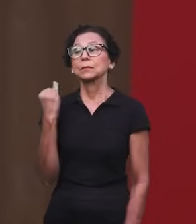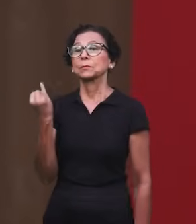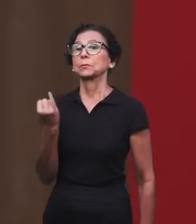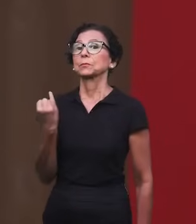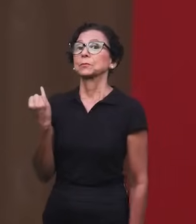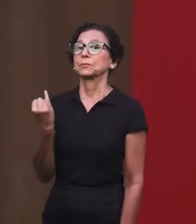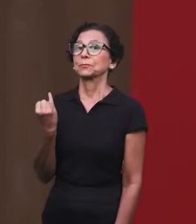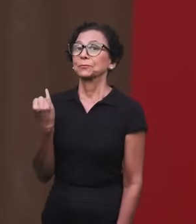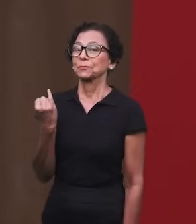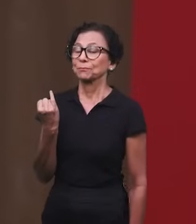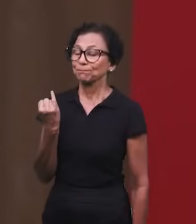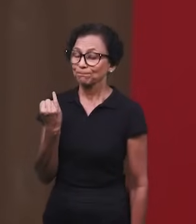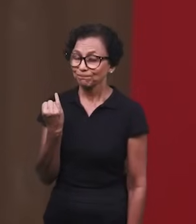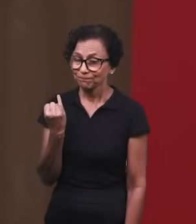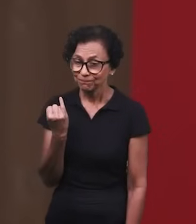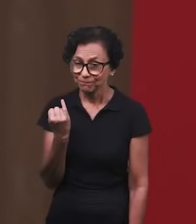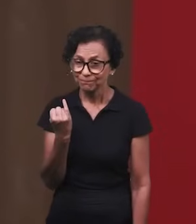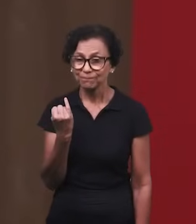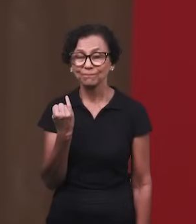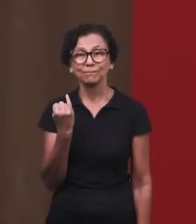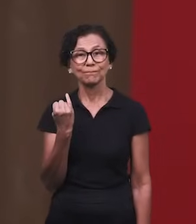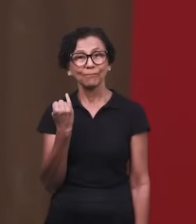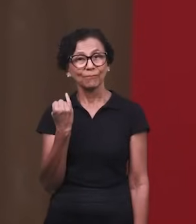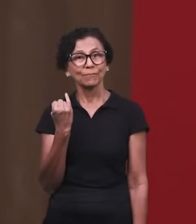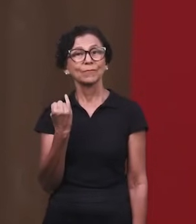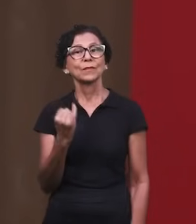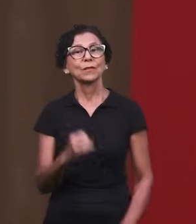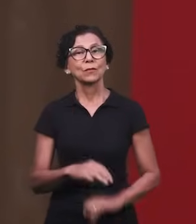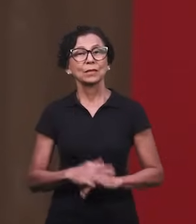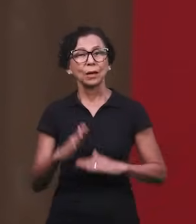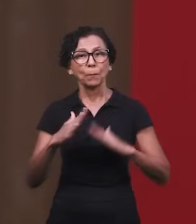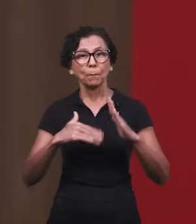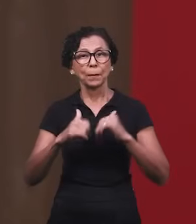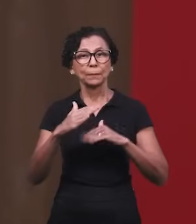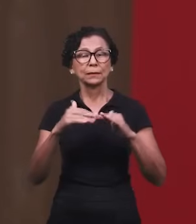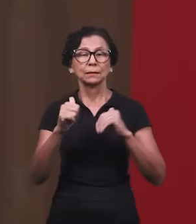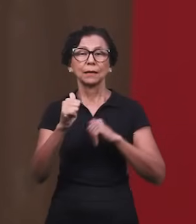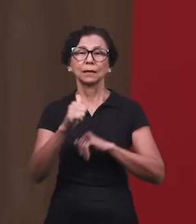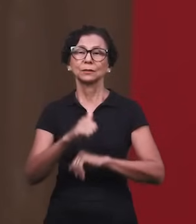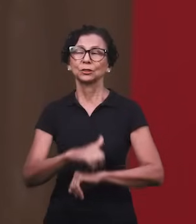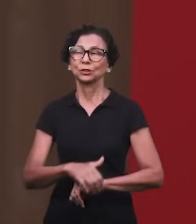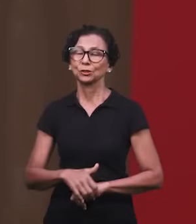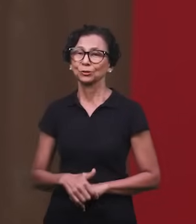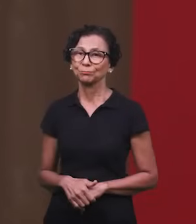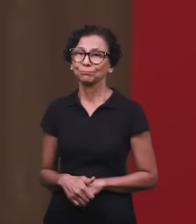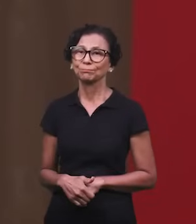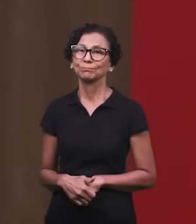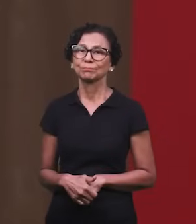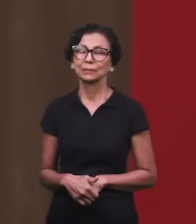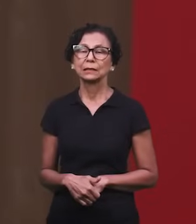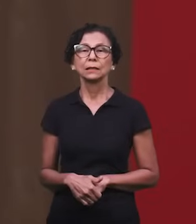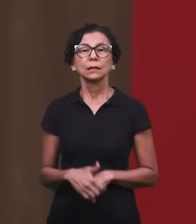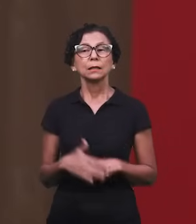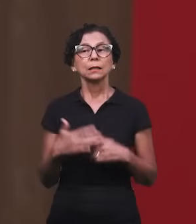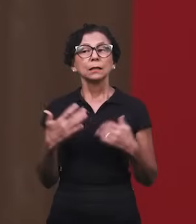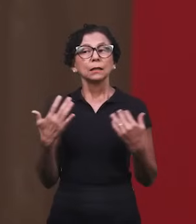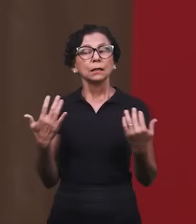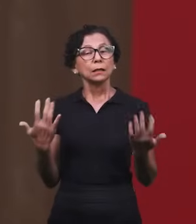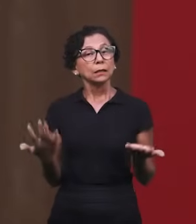importantíssimo você dar vazão à sua vocação, mas entender